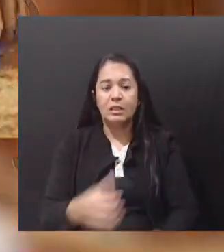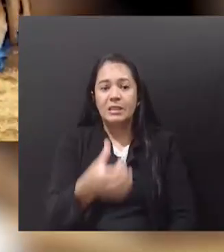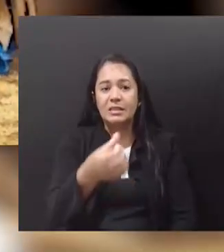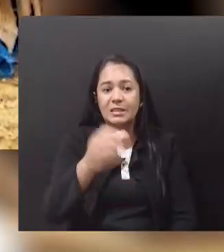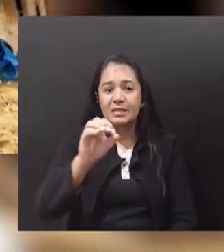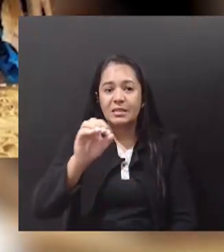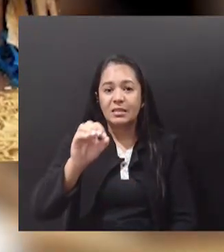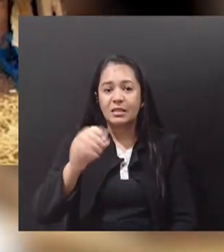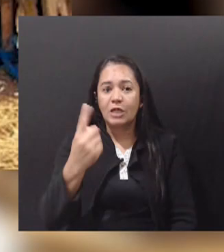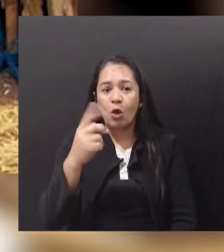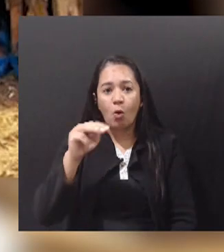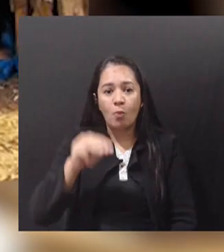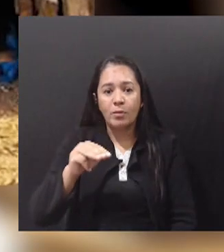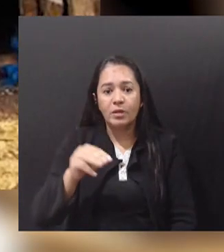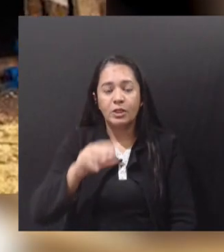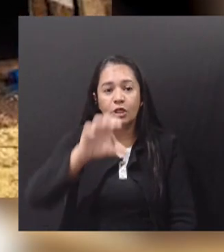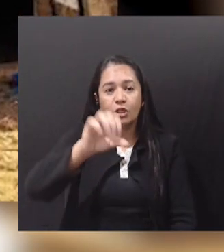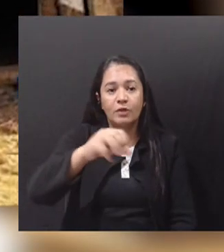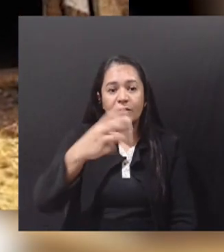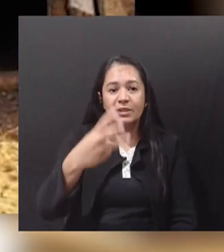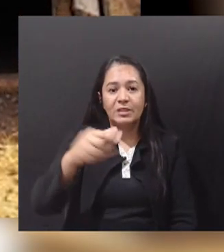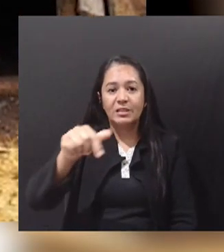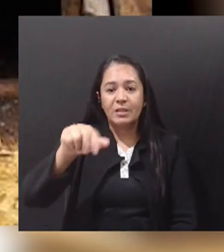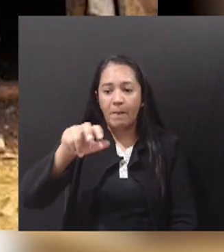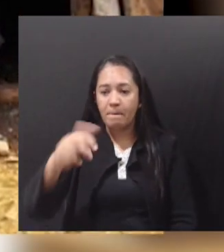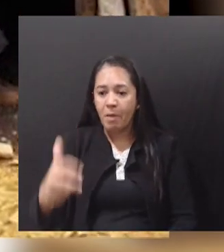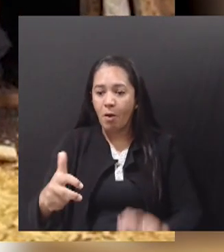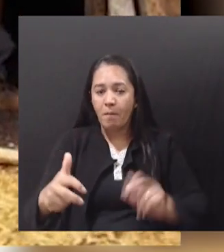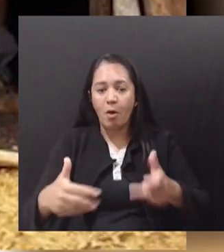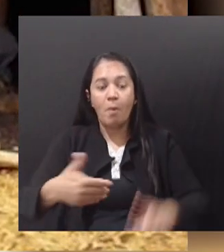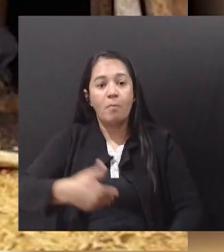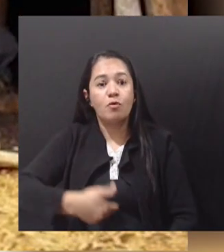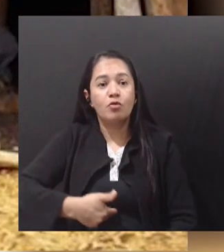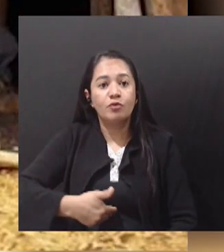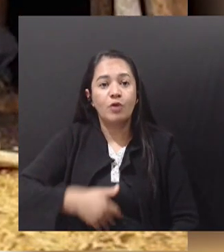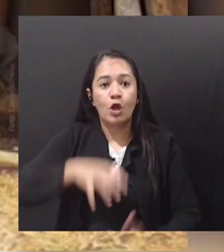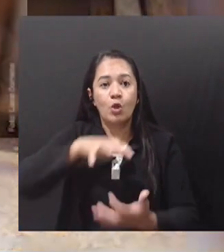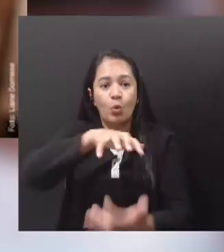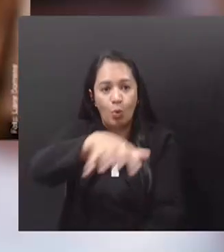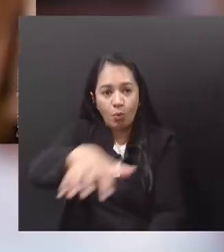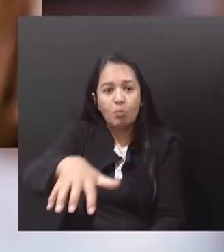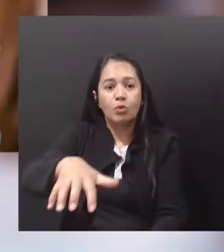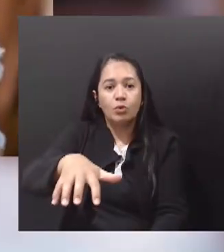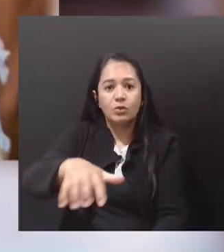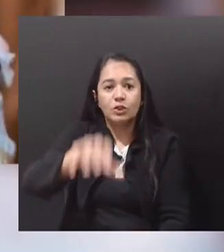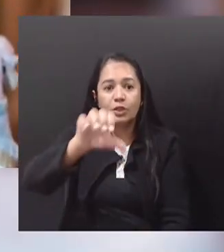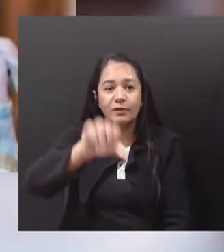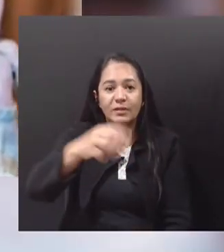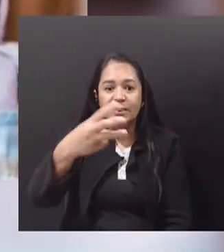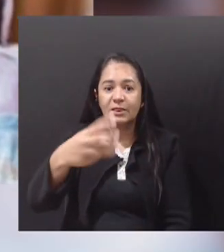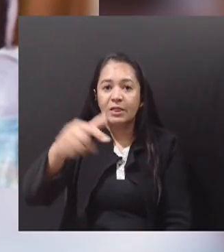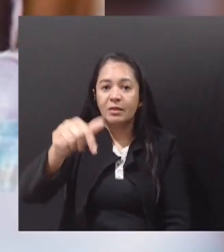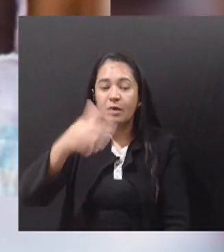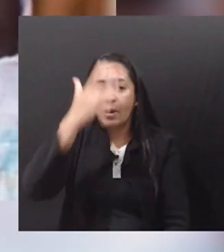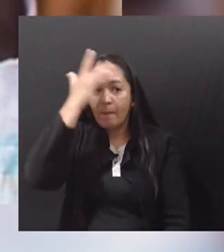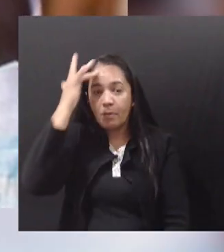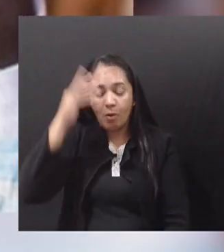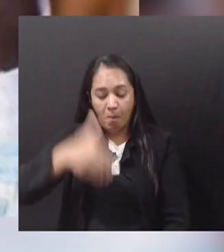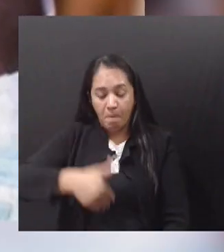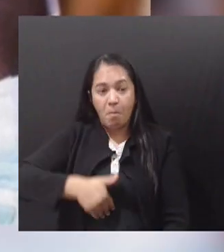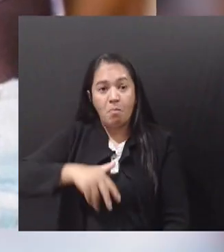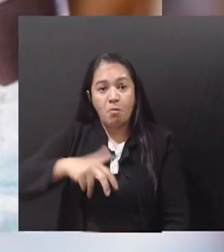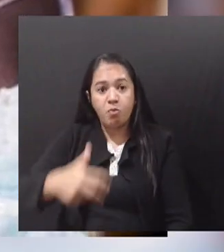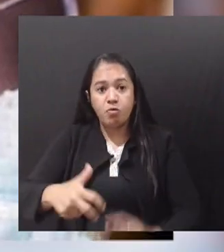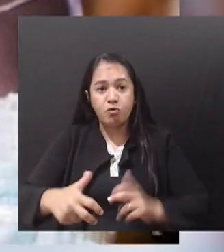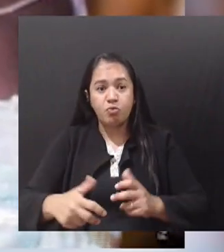minutos, 937 pessoas morrem de fome no mundo. 937 pessoas morrendo por hora. Se você